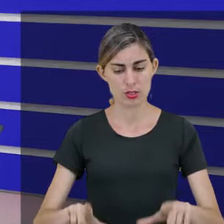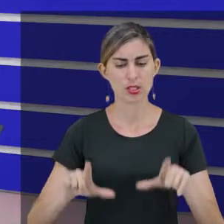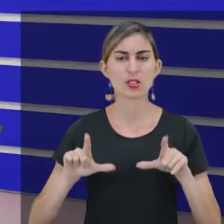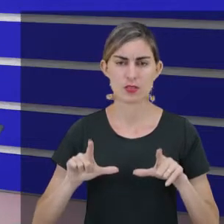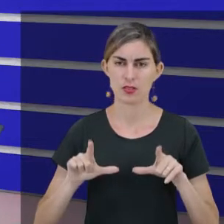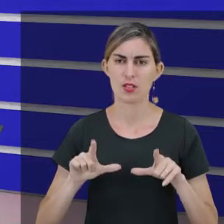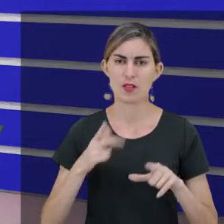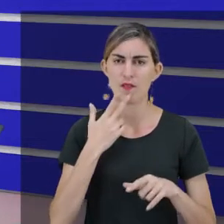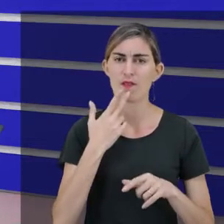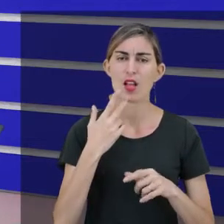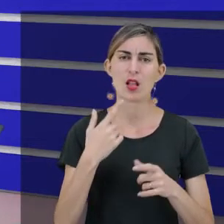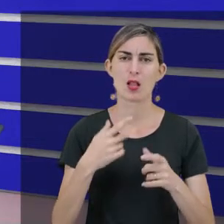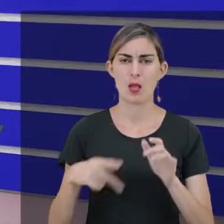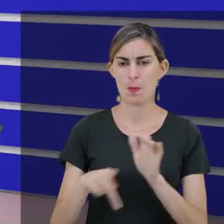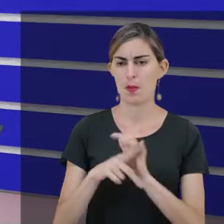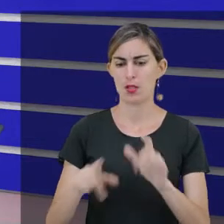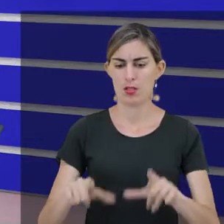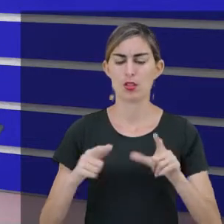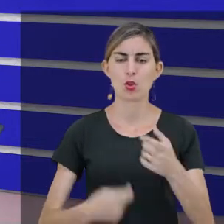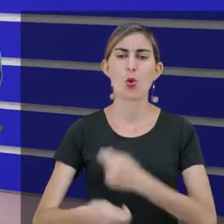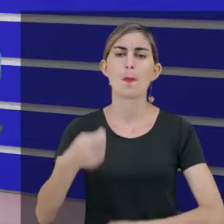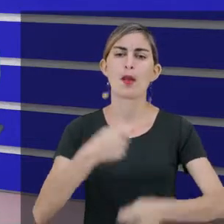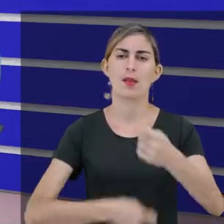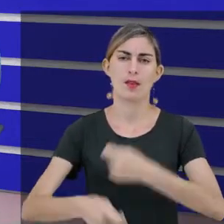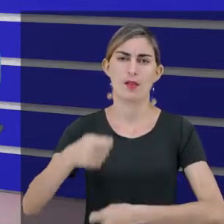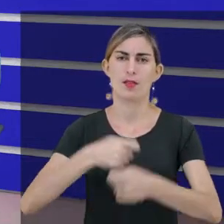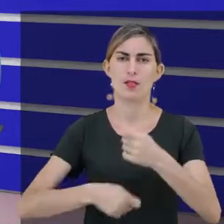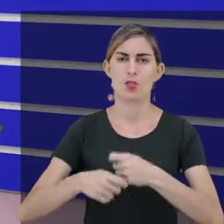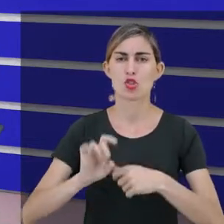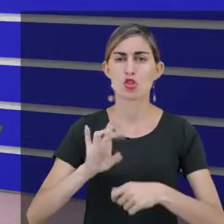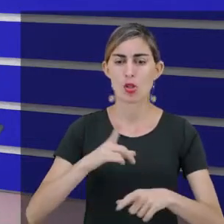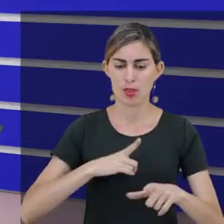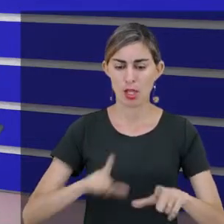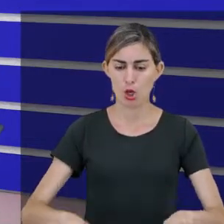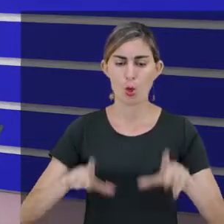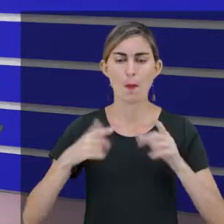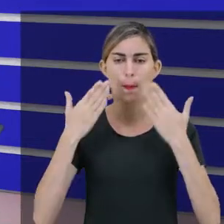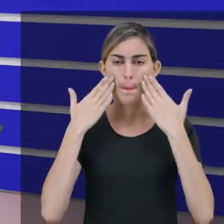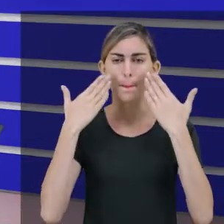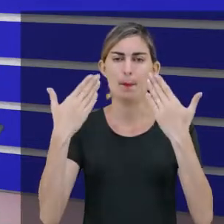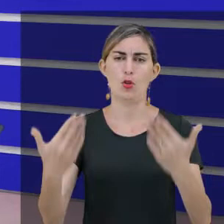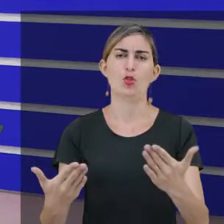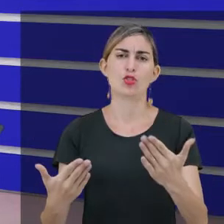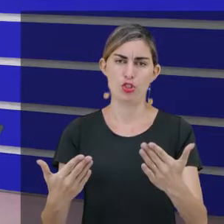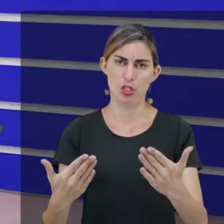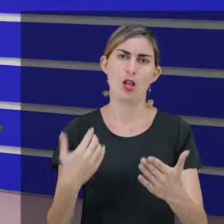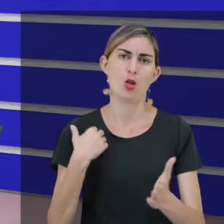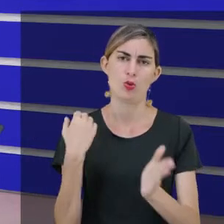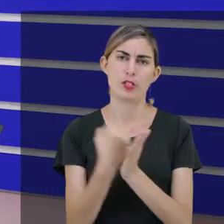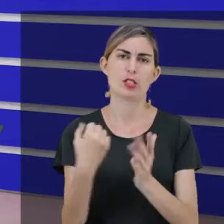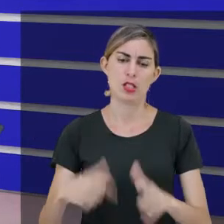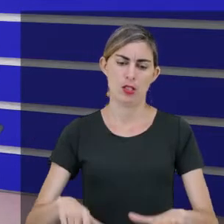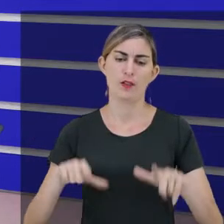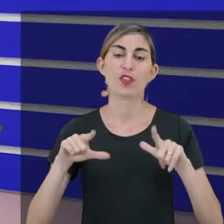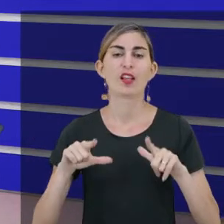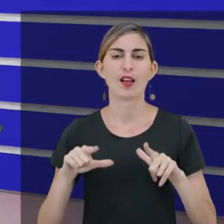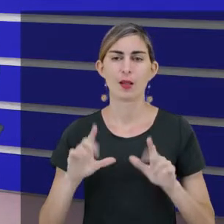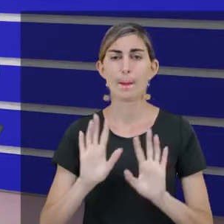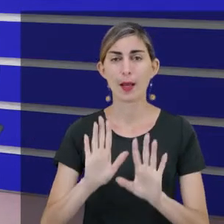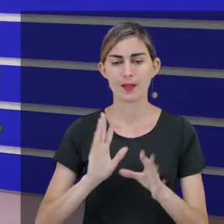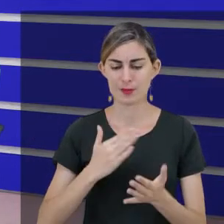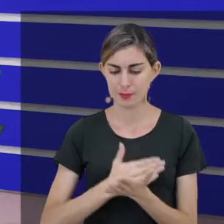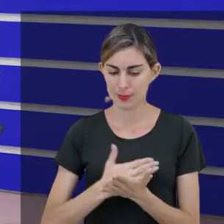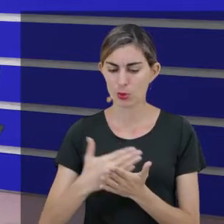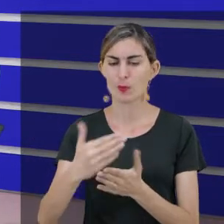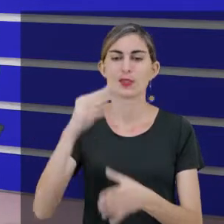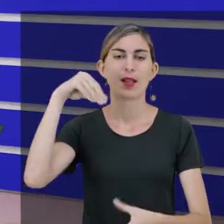muito a parte comercial da certificação. Ela obtém a certificação para mostrar para o mercado que ela é certificada. Quando eu digo que isso deveria começar de dentro